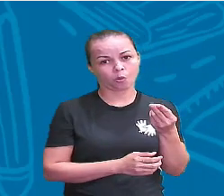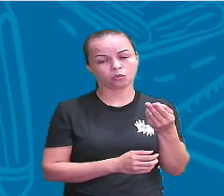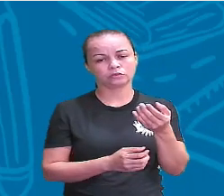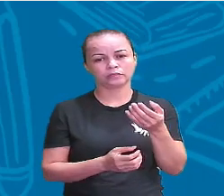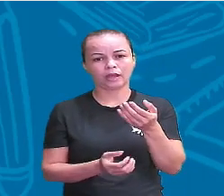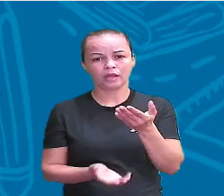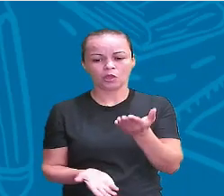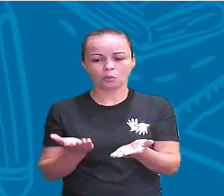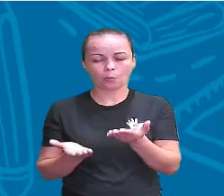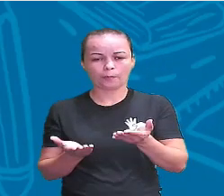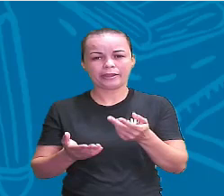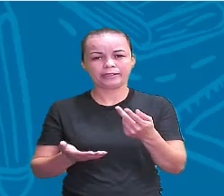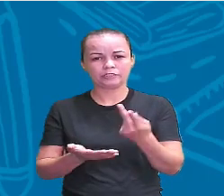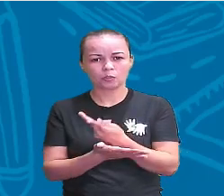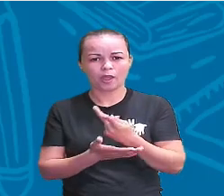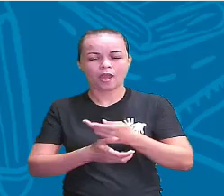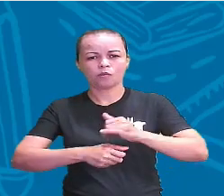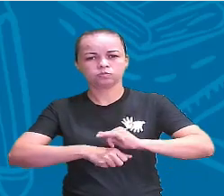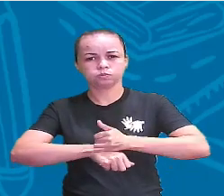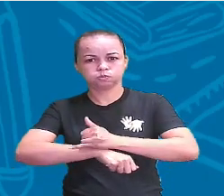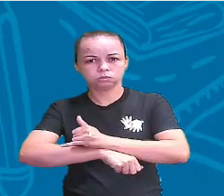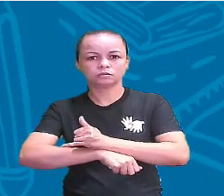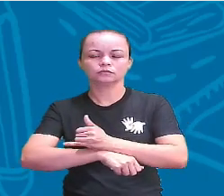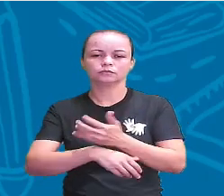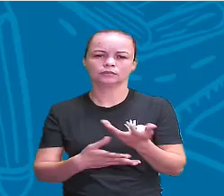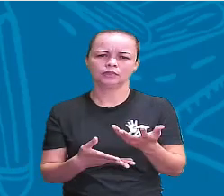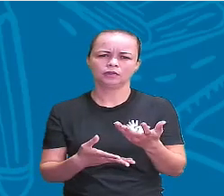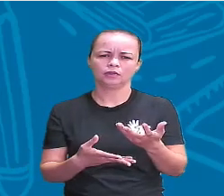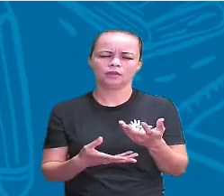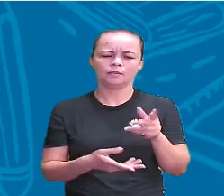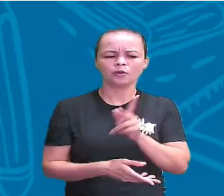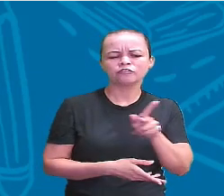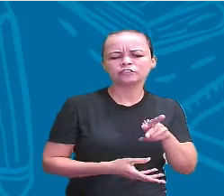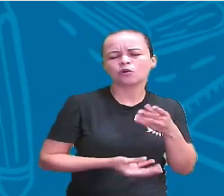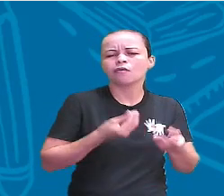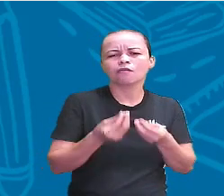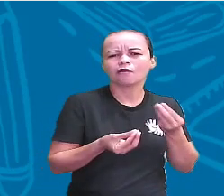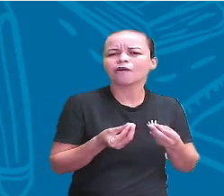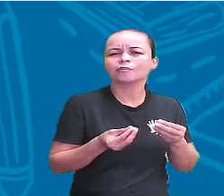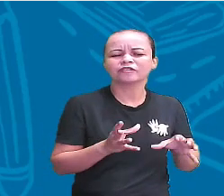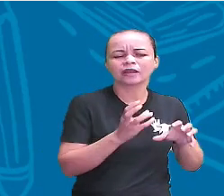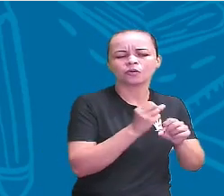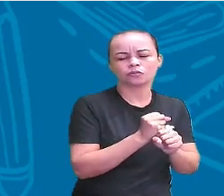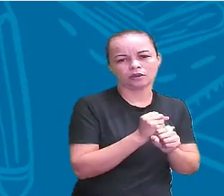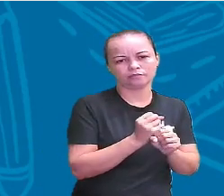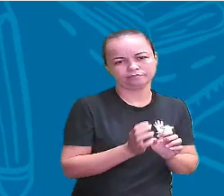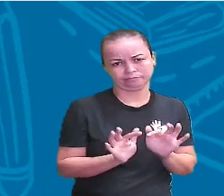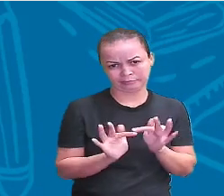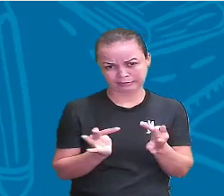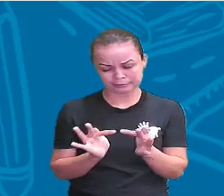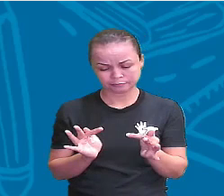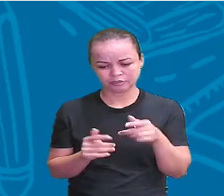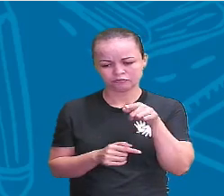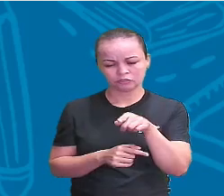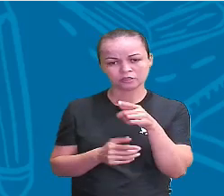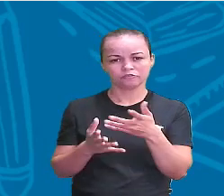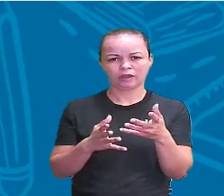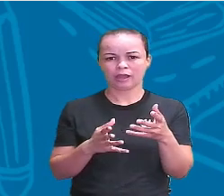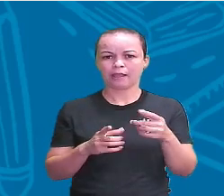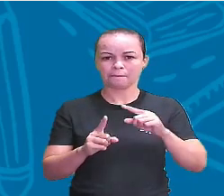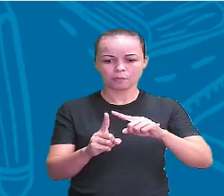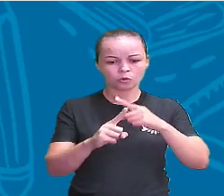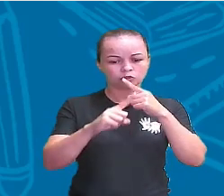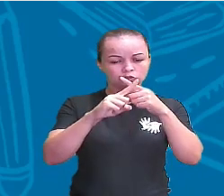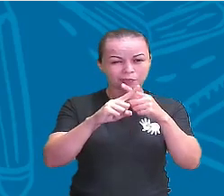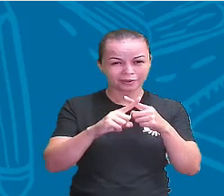certo? E como é, professor, que a gente vai calcular esse índice? Muito simples. Você vai multiplicar a sua altura